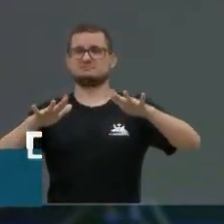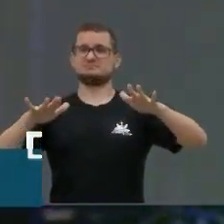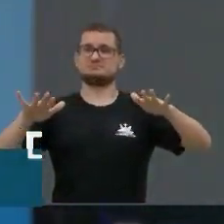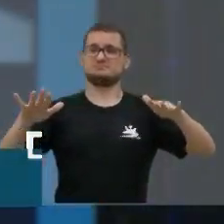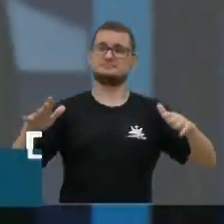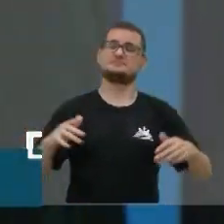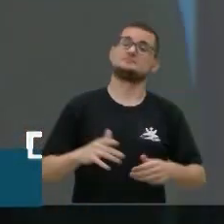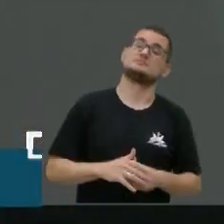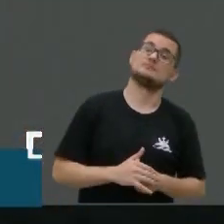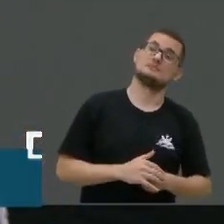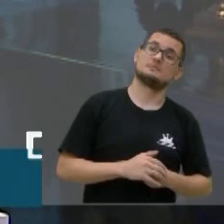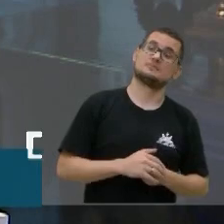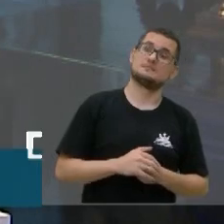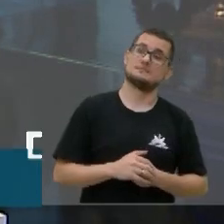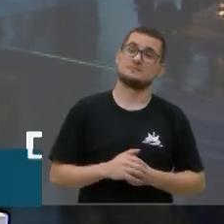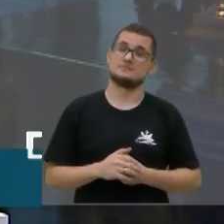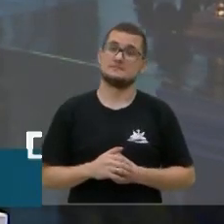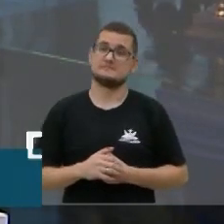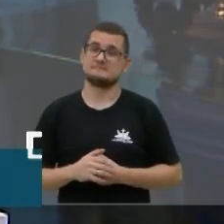chão.